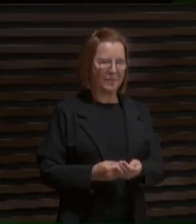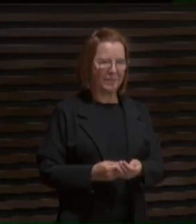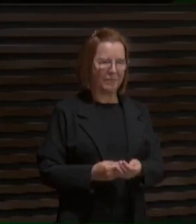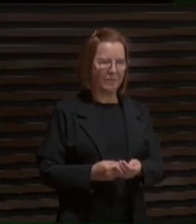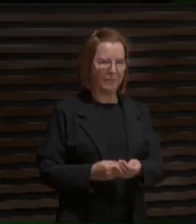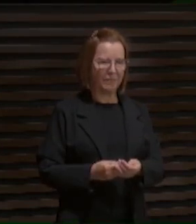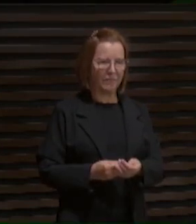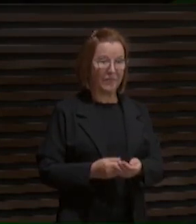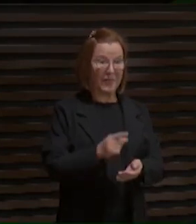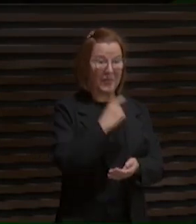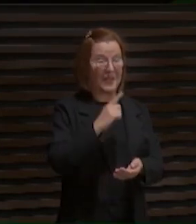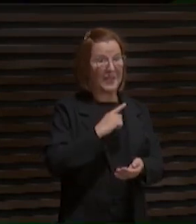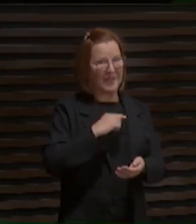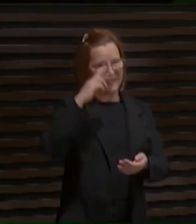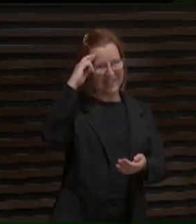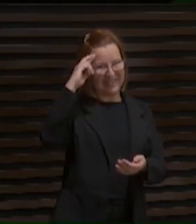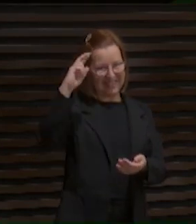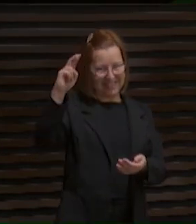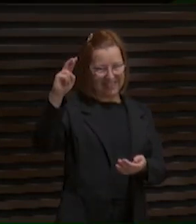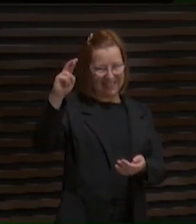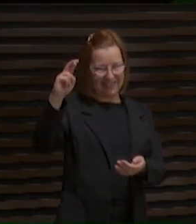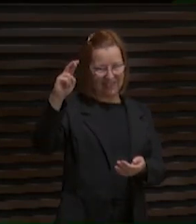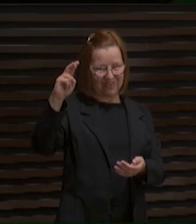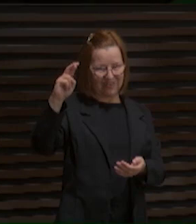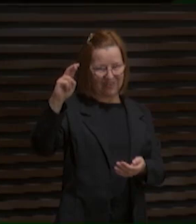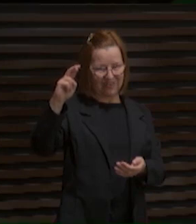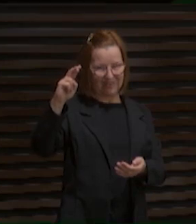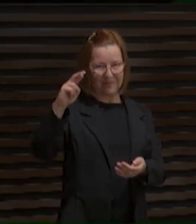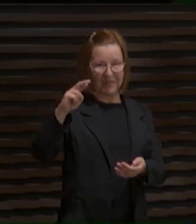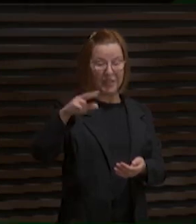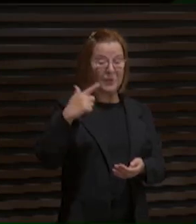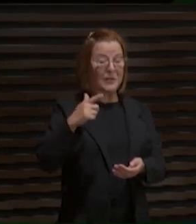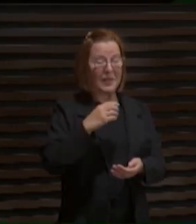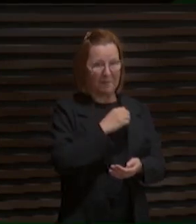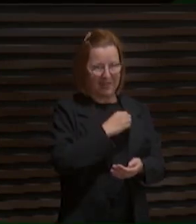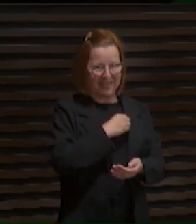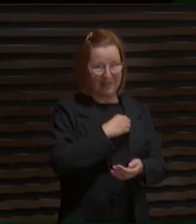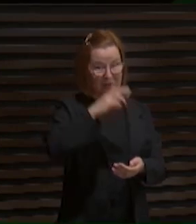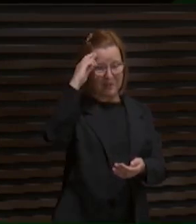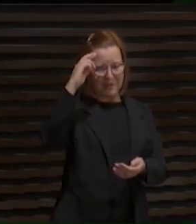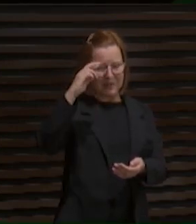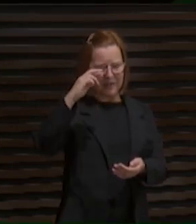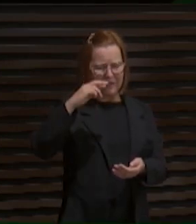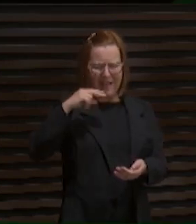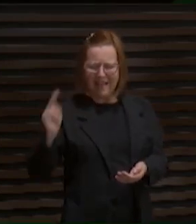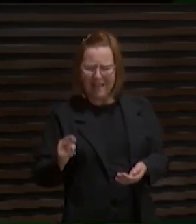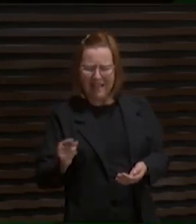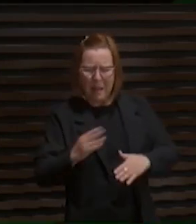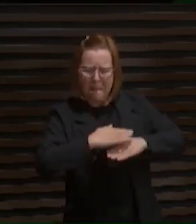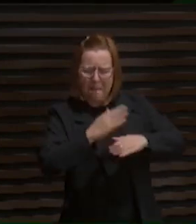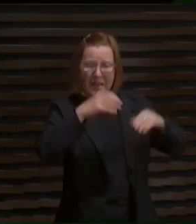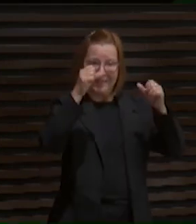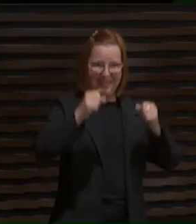Nós temos um Senhor que não é como o pecado. O nosso Senhor, Ele é infinitamente mais poderoso. E